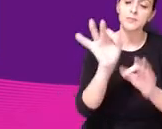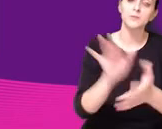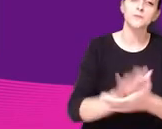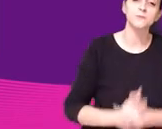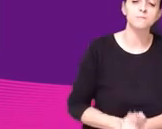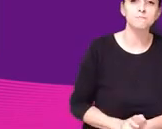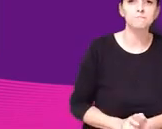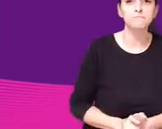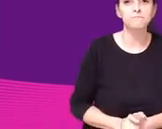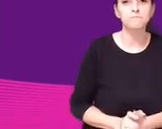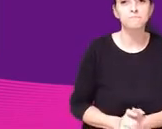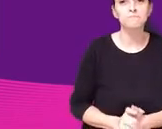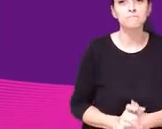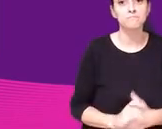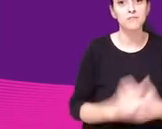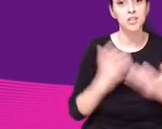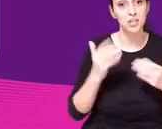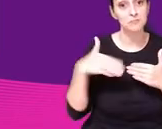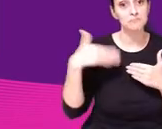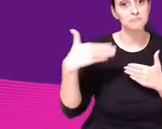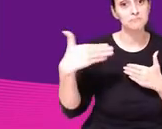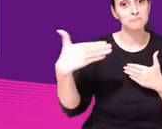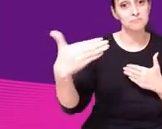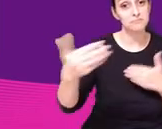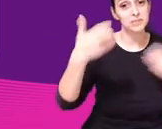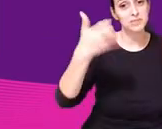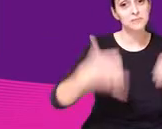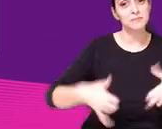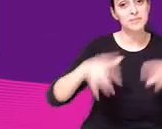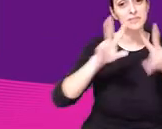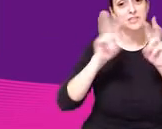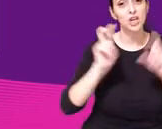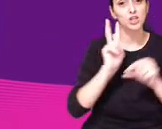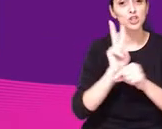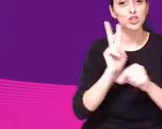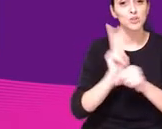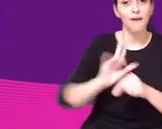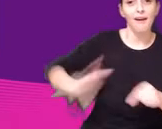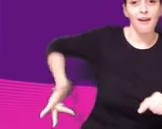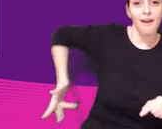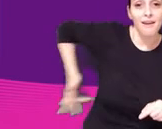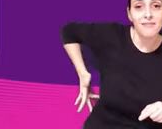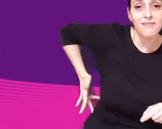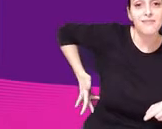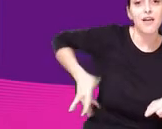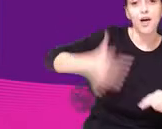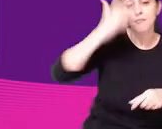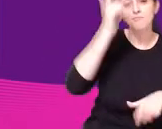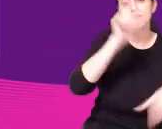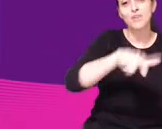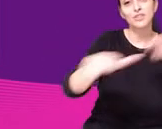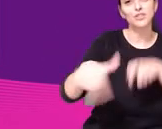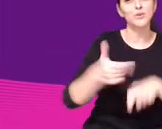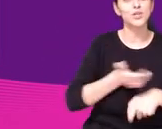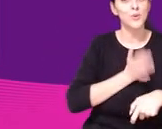Eu queria ir em frente e falar um pouquinho da proteção renal no paciente com insuficiência cardíaca,